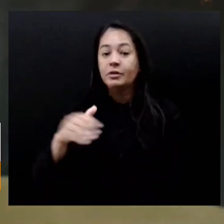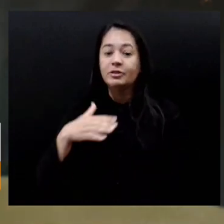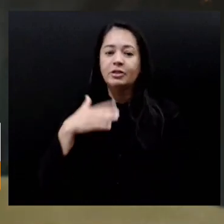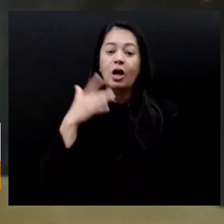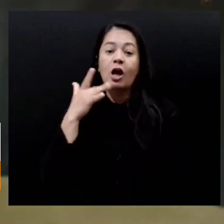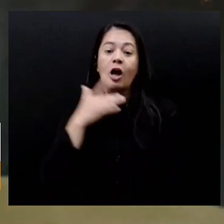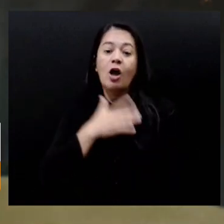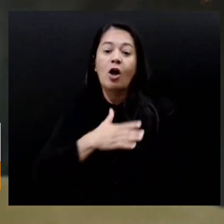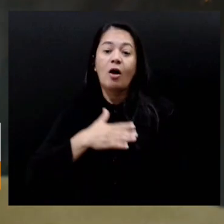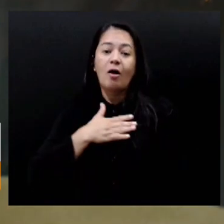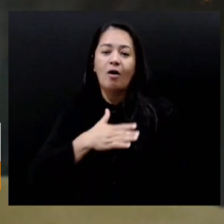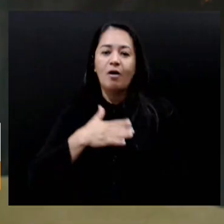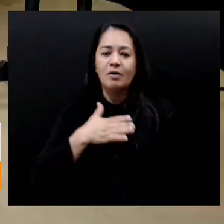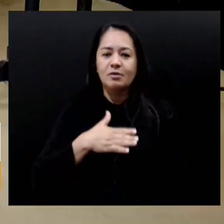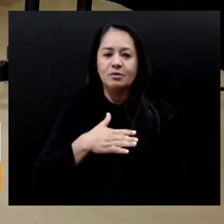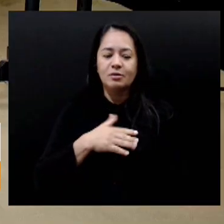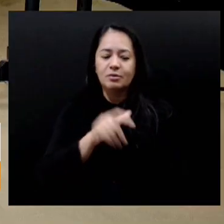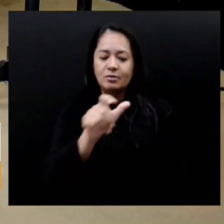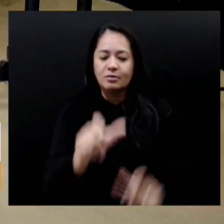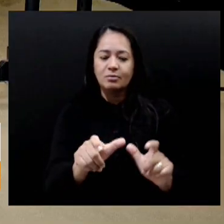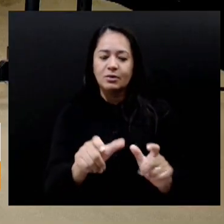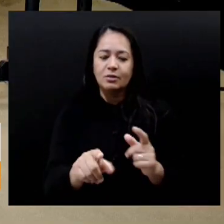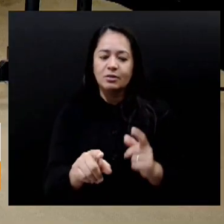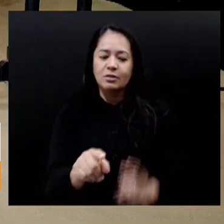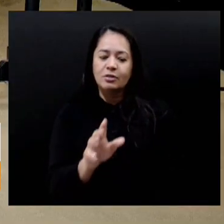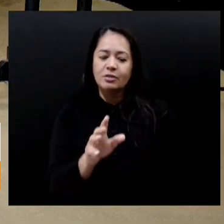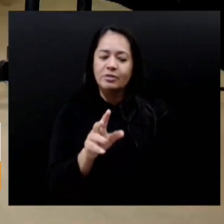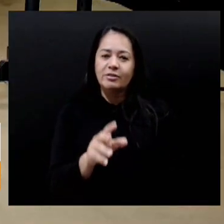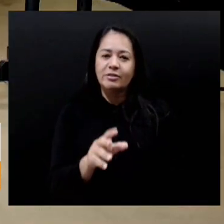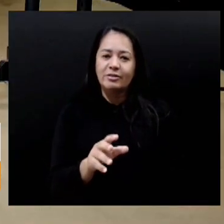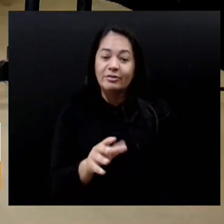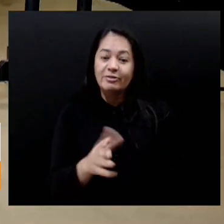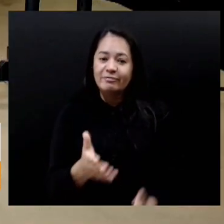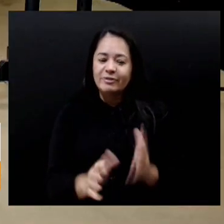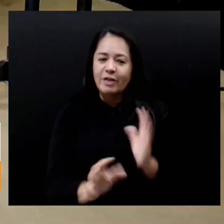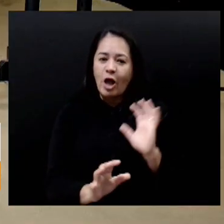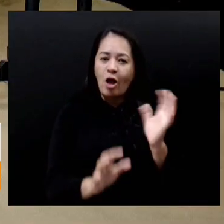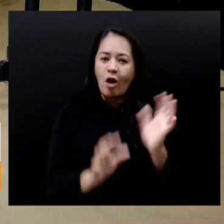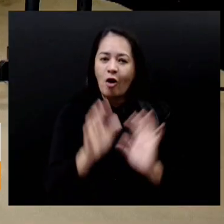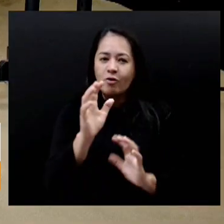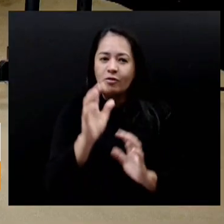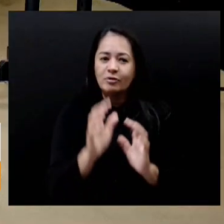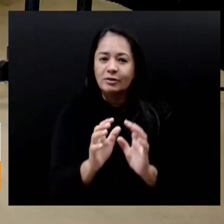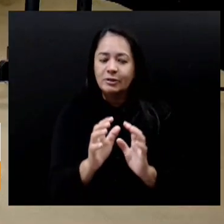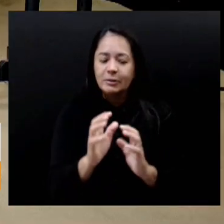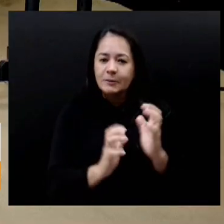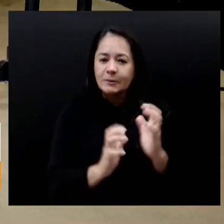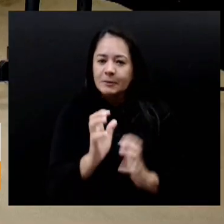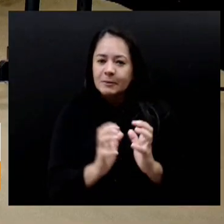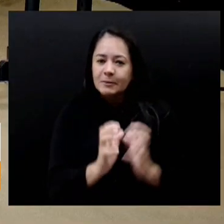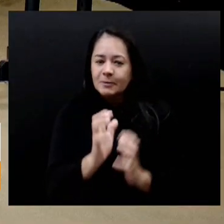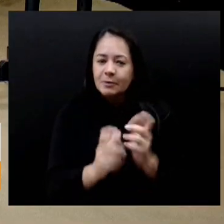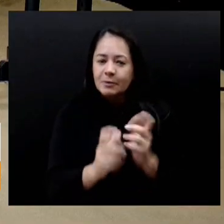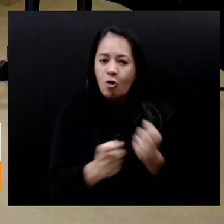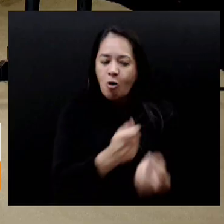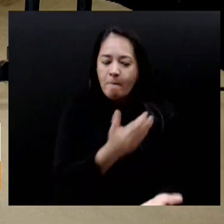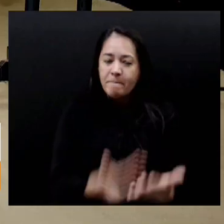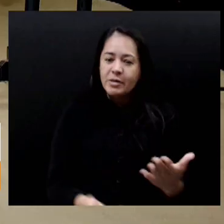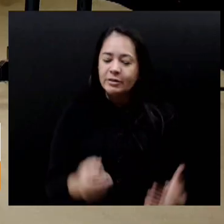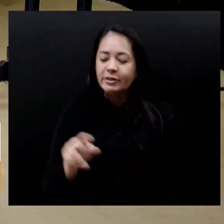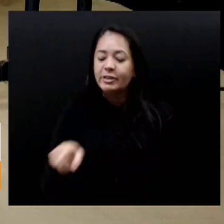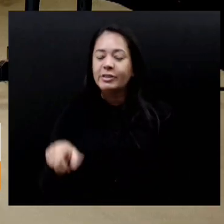estão caindo na armadilha que O ela circo colocou ali, pegar né? fogo, as pessoas perderem a cabeça, né? Fica assistindo